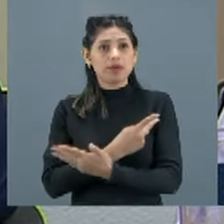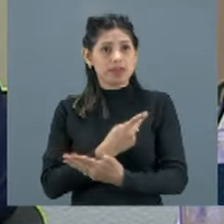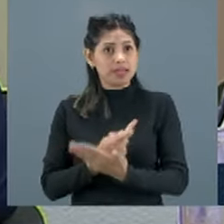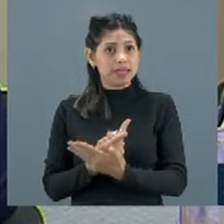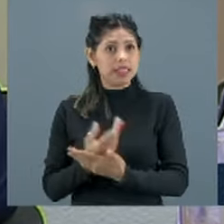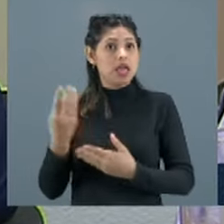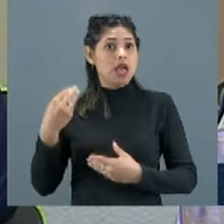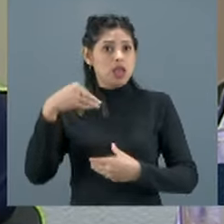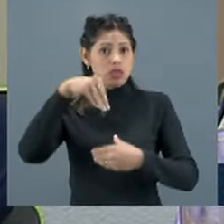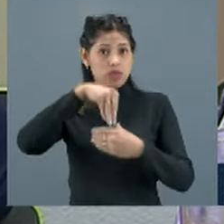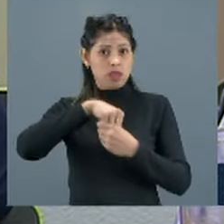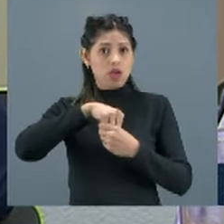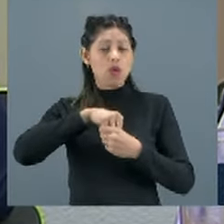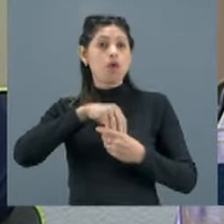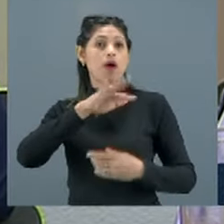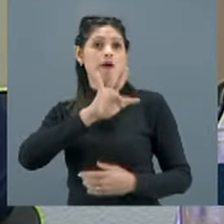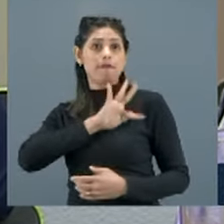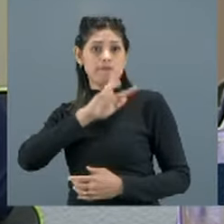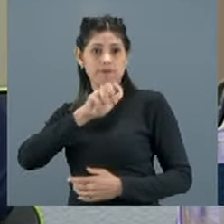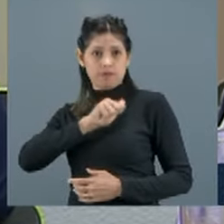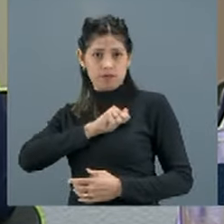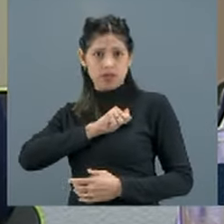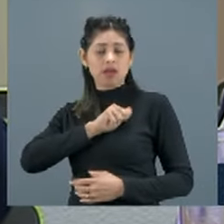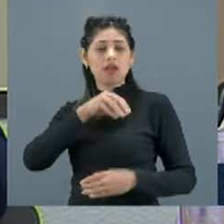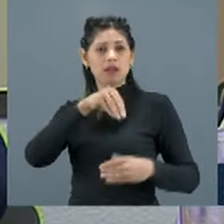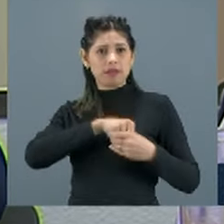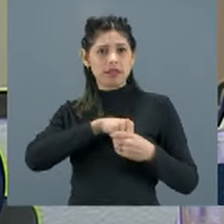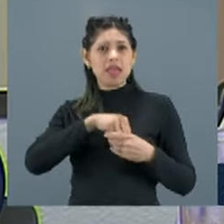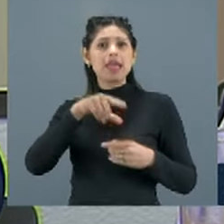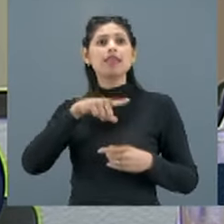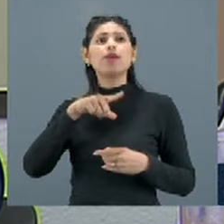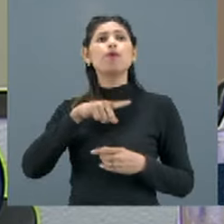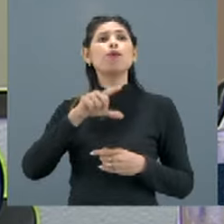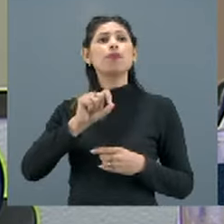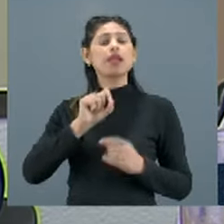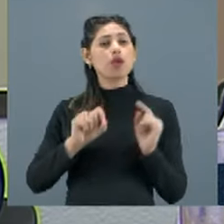dentro da FUNAI, existe UNG.